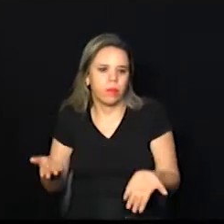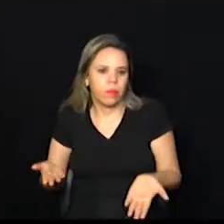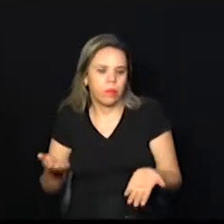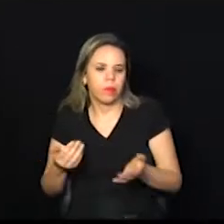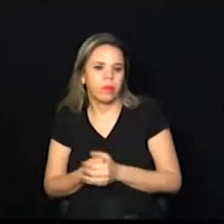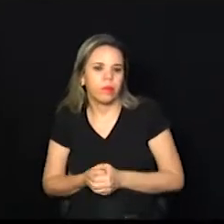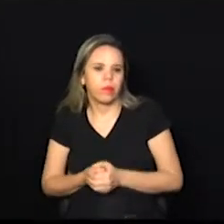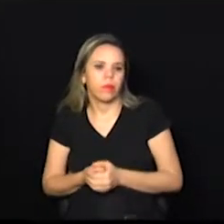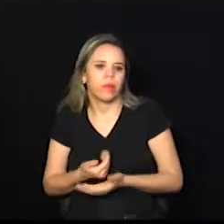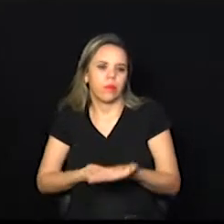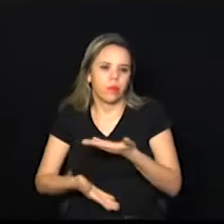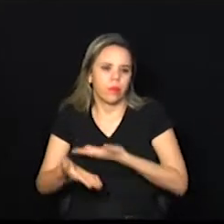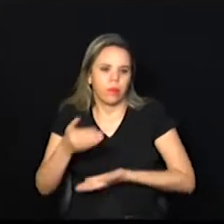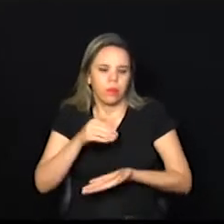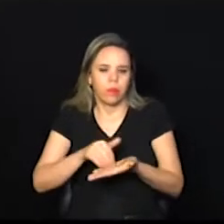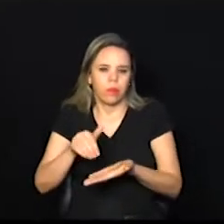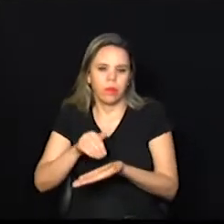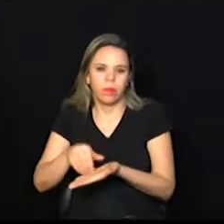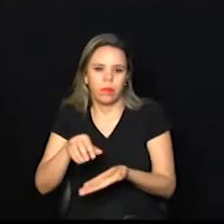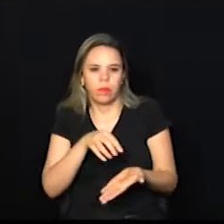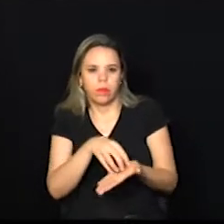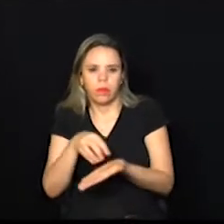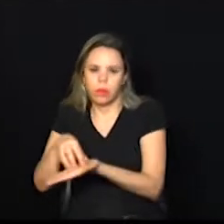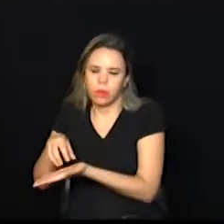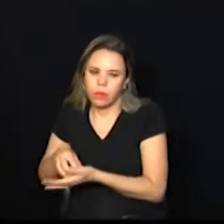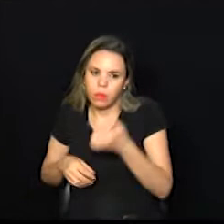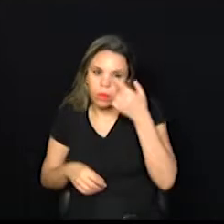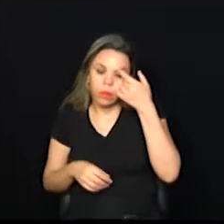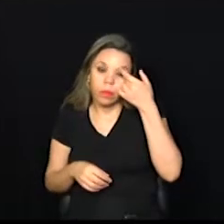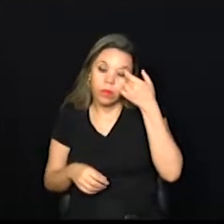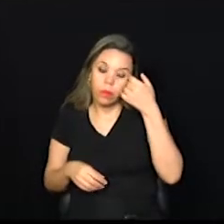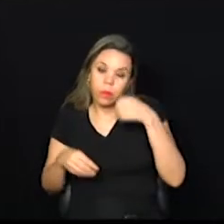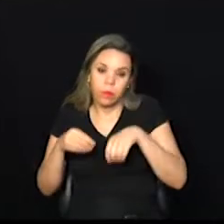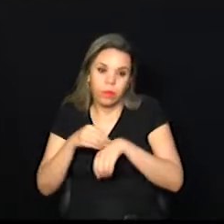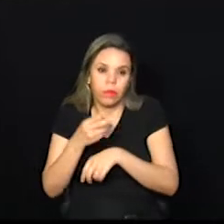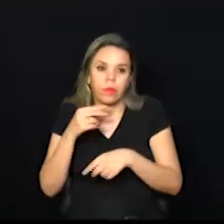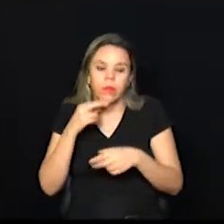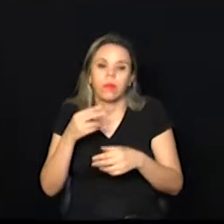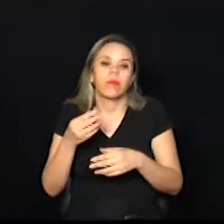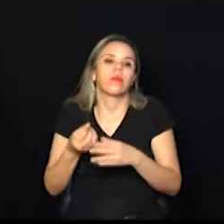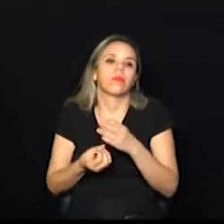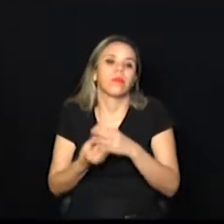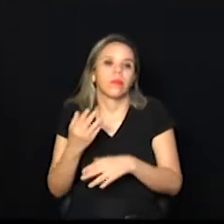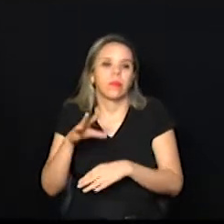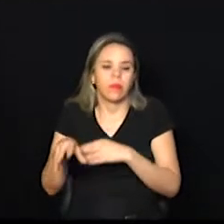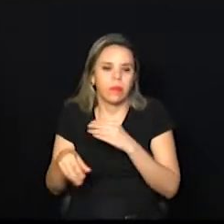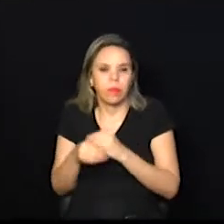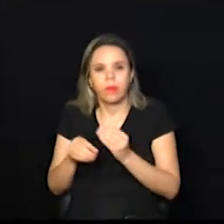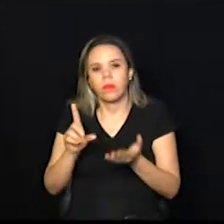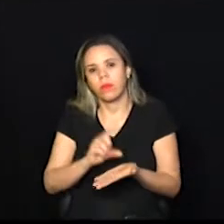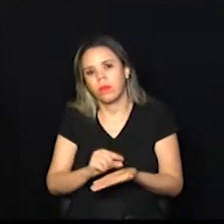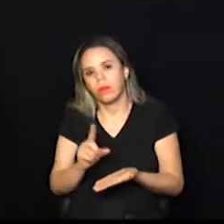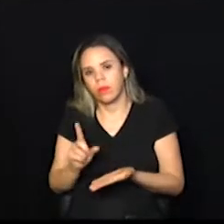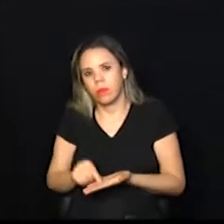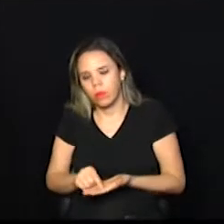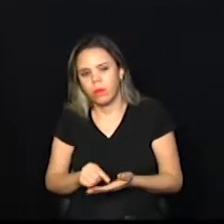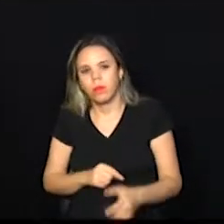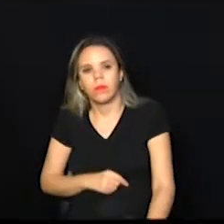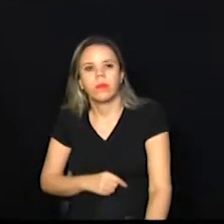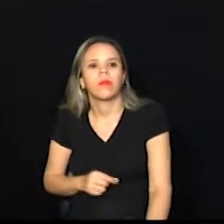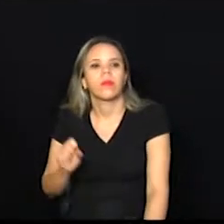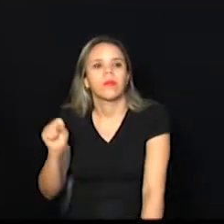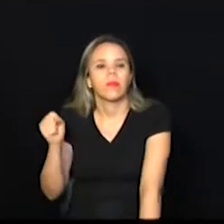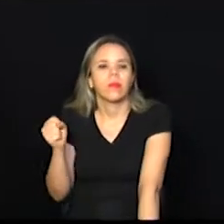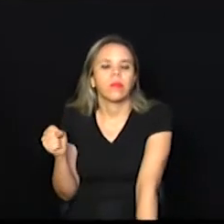da intersetorialidade e trouxemos uma inovação, né, pelo artigo, se eu não me engano,